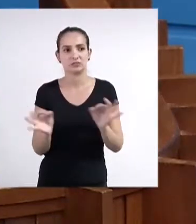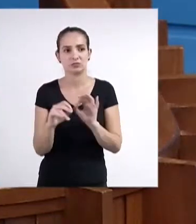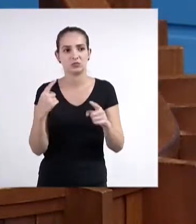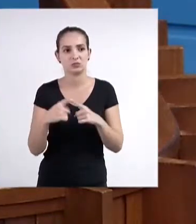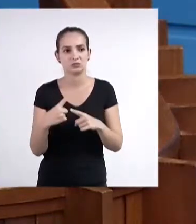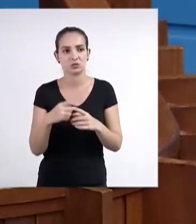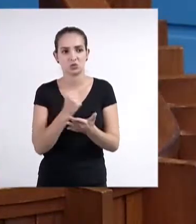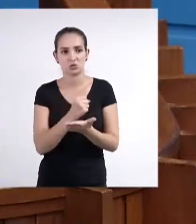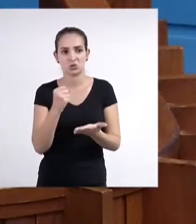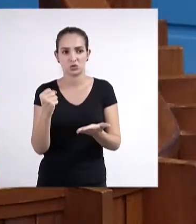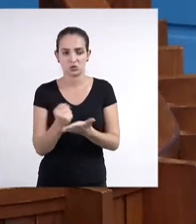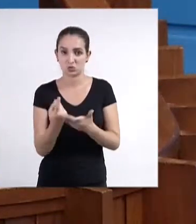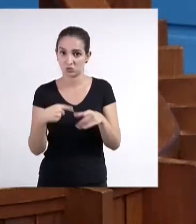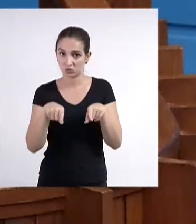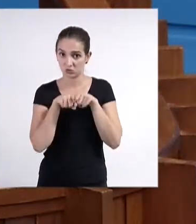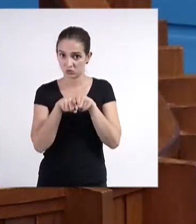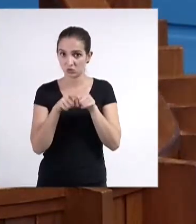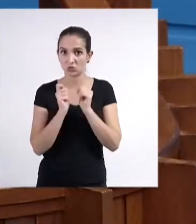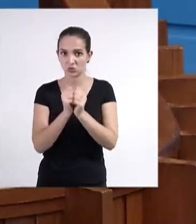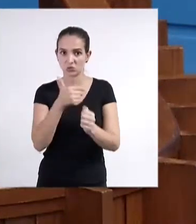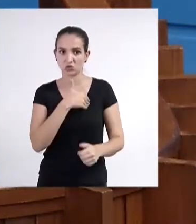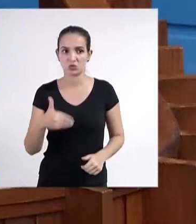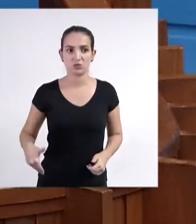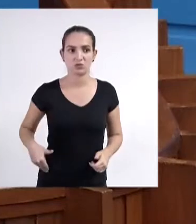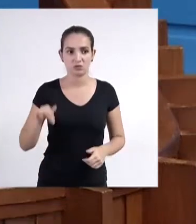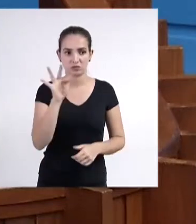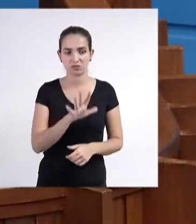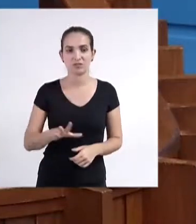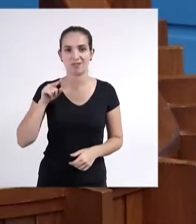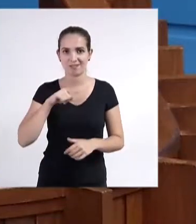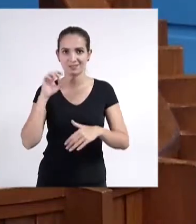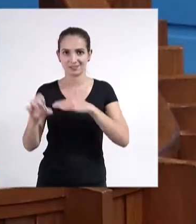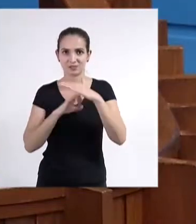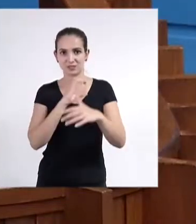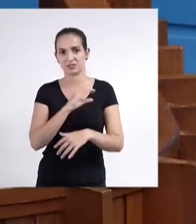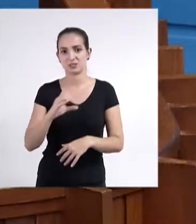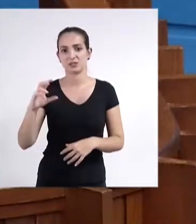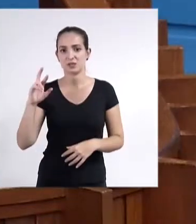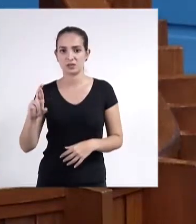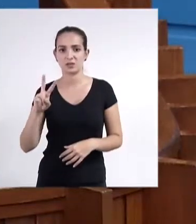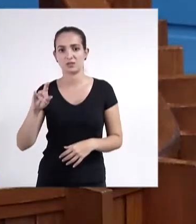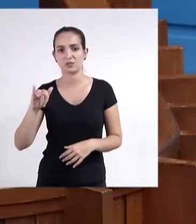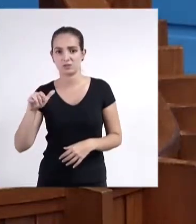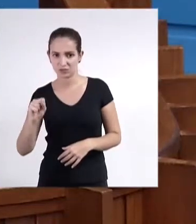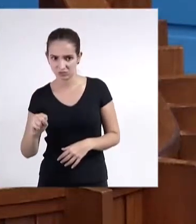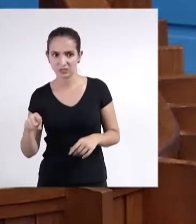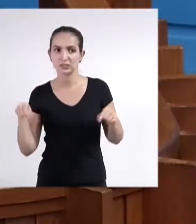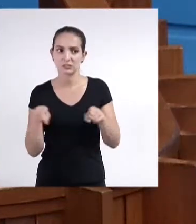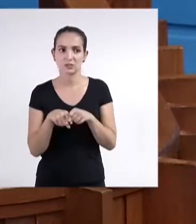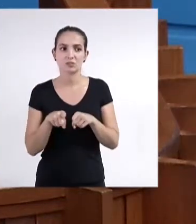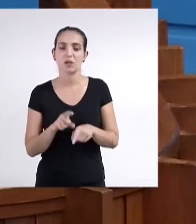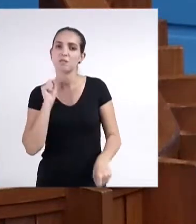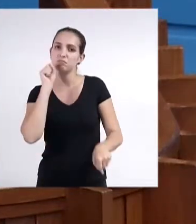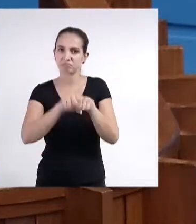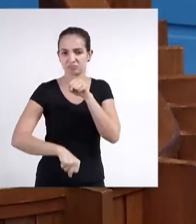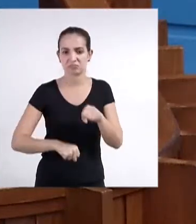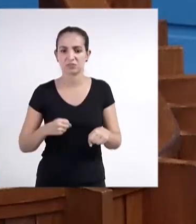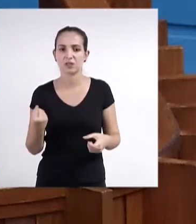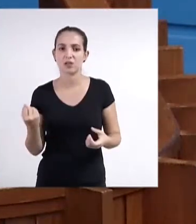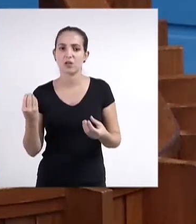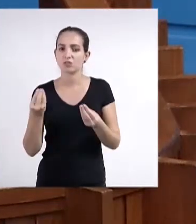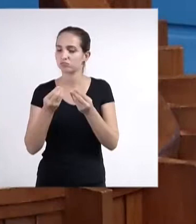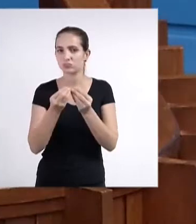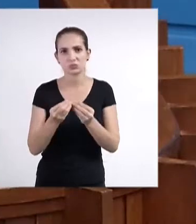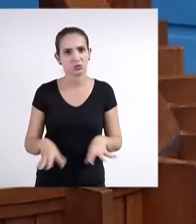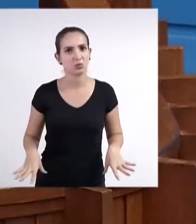violar o contrato de concessão firmado com o governo federal, a concessionária CCR-MS Vias também viola contratos firmados com o